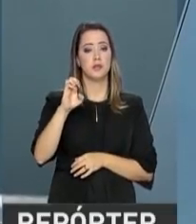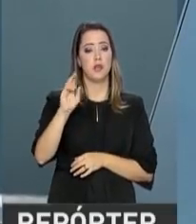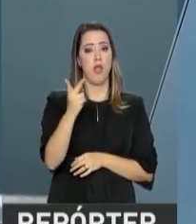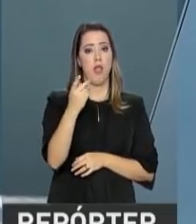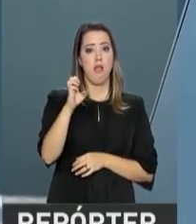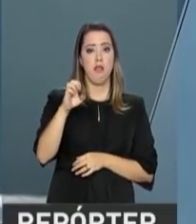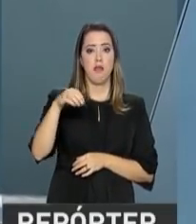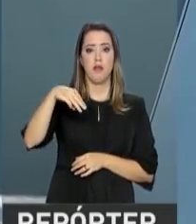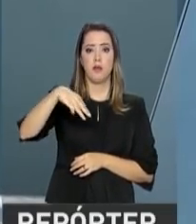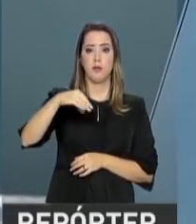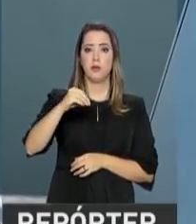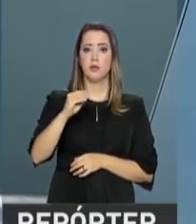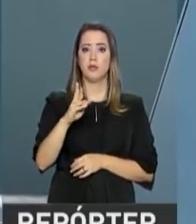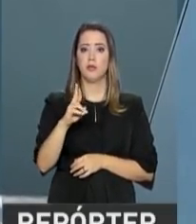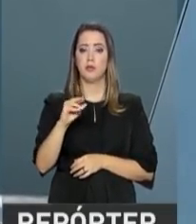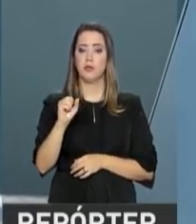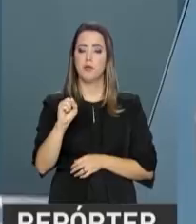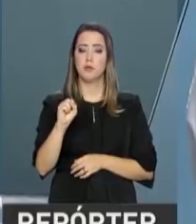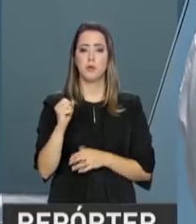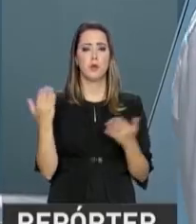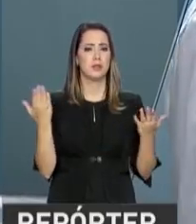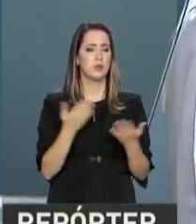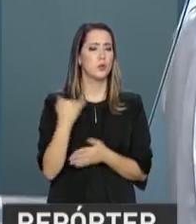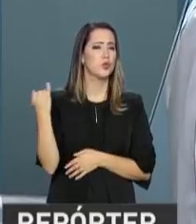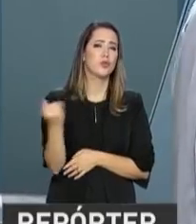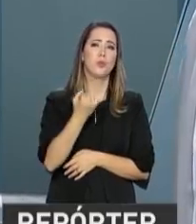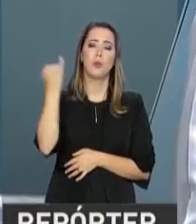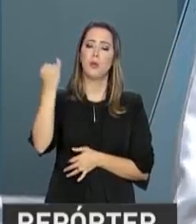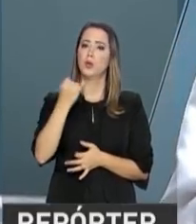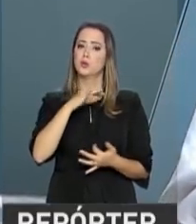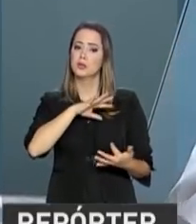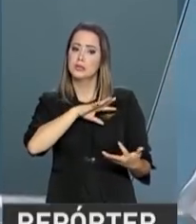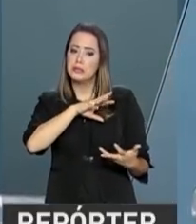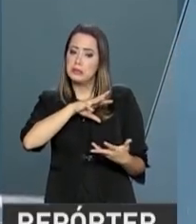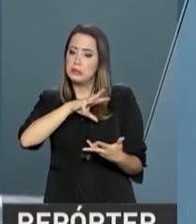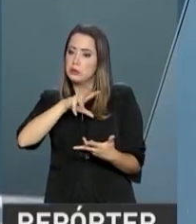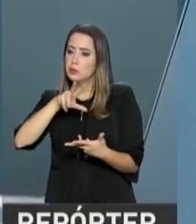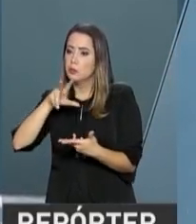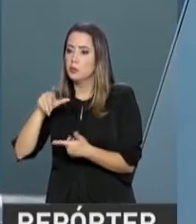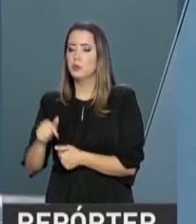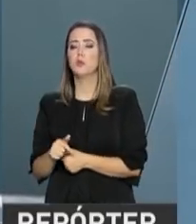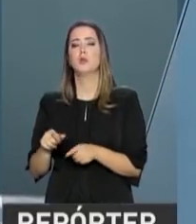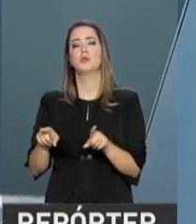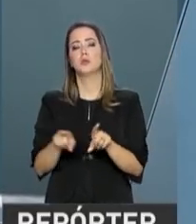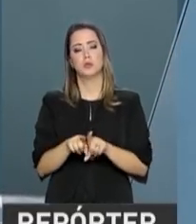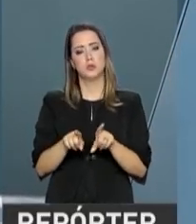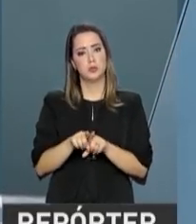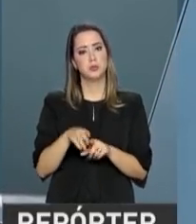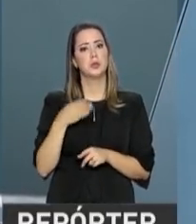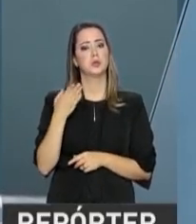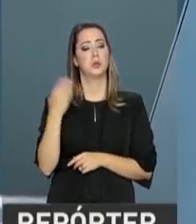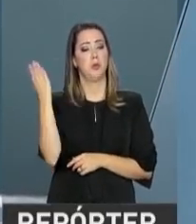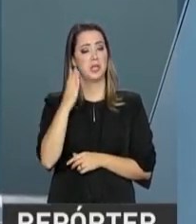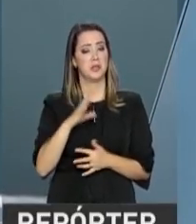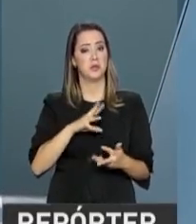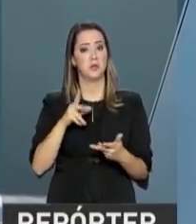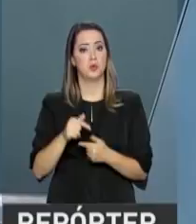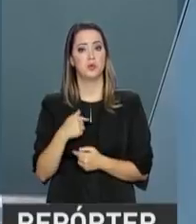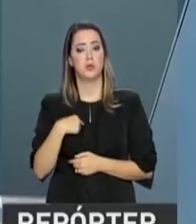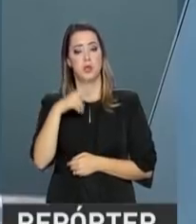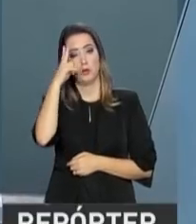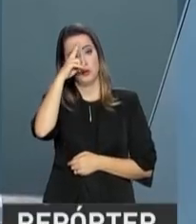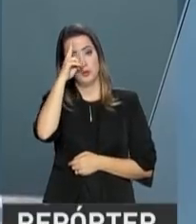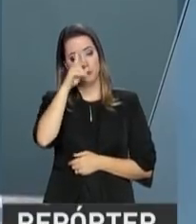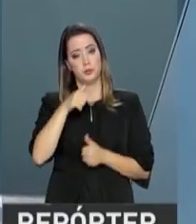convenhamos, uma dimensão nacional. E posso dizer, sem medo de errar, até uma dimensão internacional. Eu me